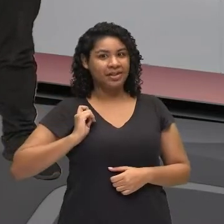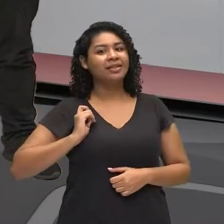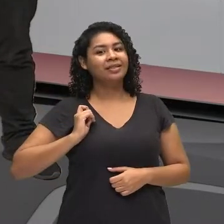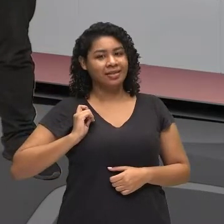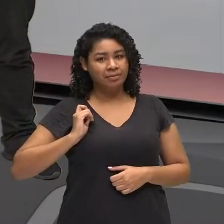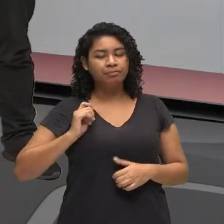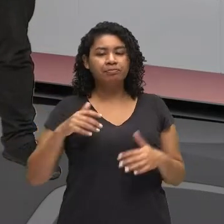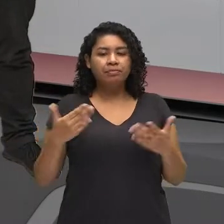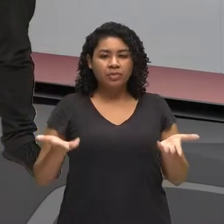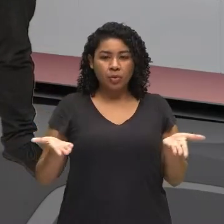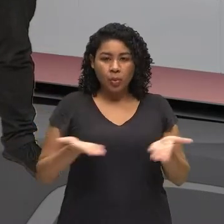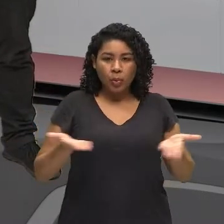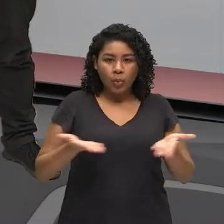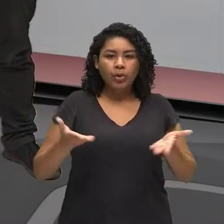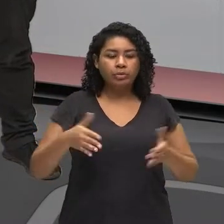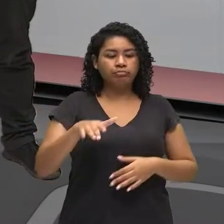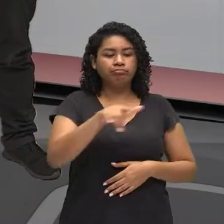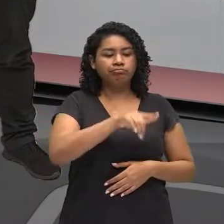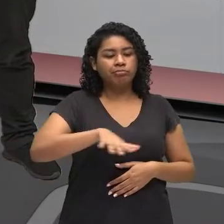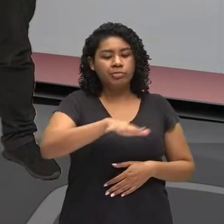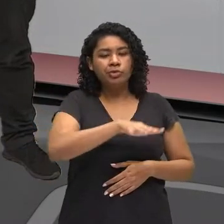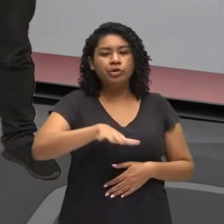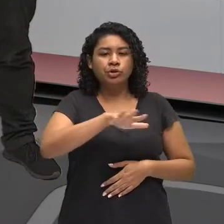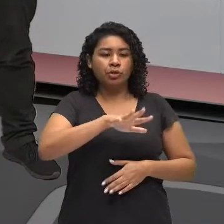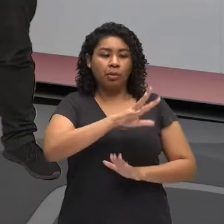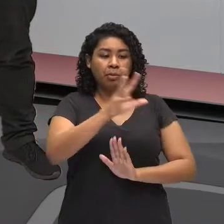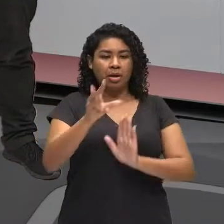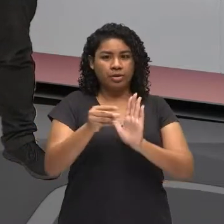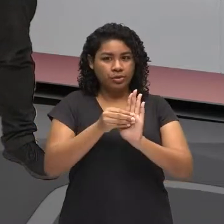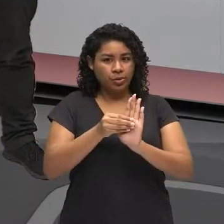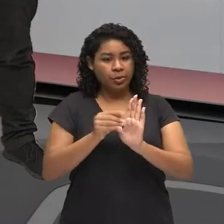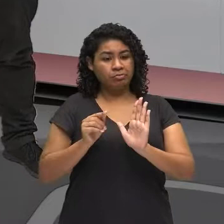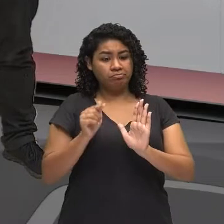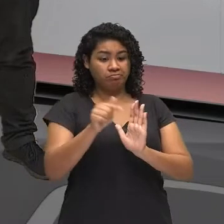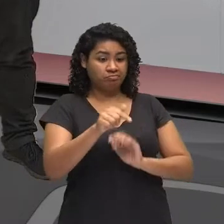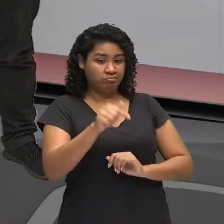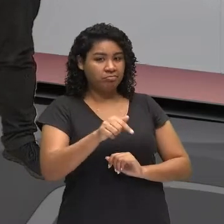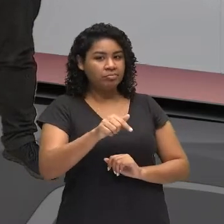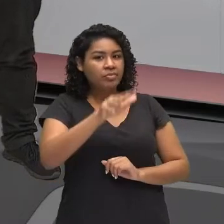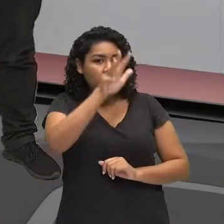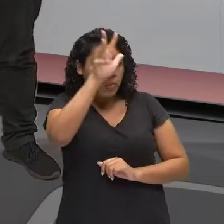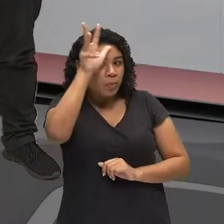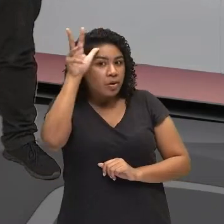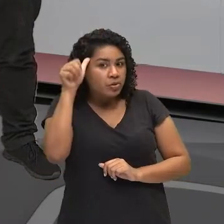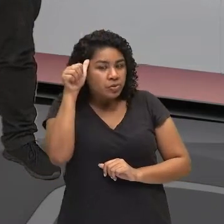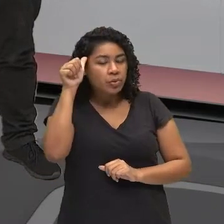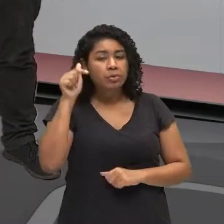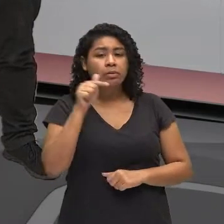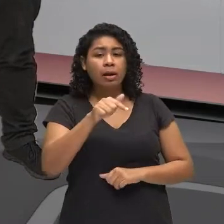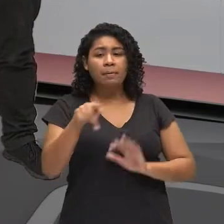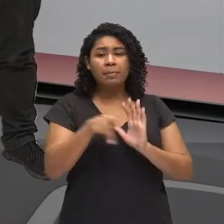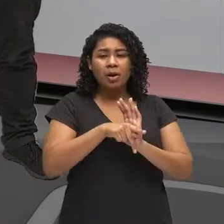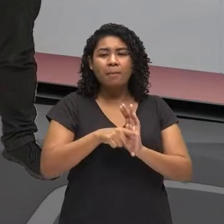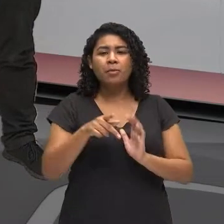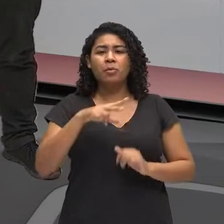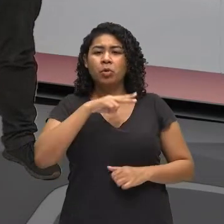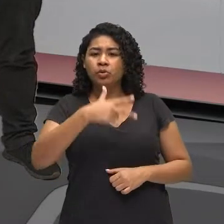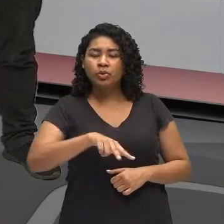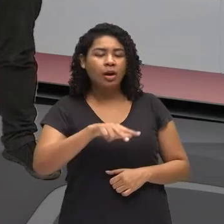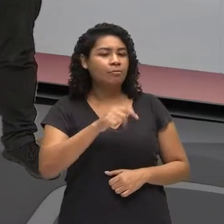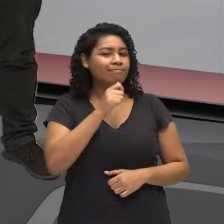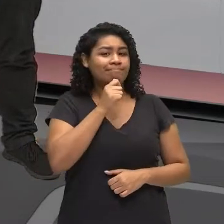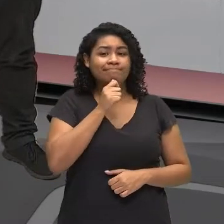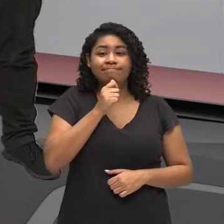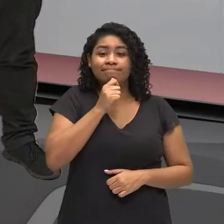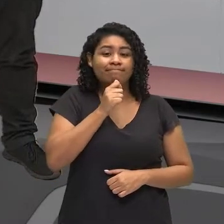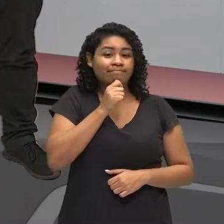chamamos de região amazônica, o nosso Amazonas, de jeito nenhum naquele momento era posse de Portugal. Até porque